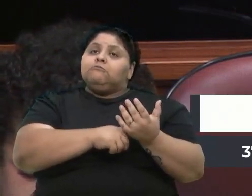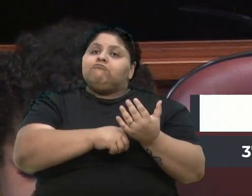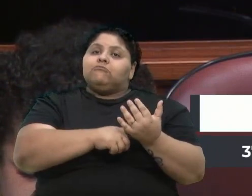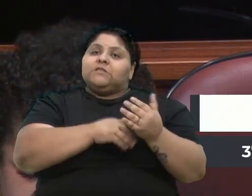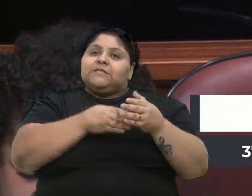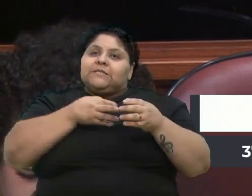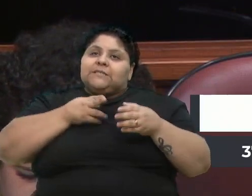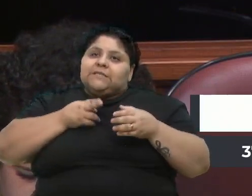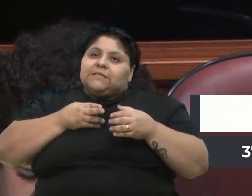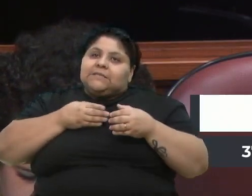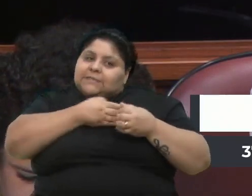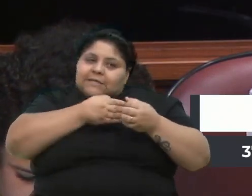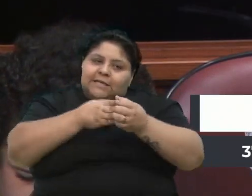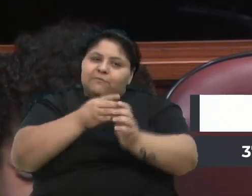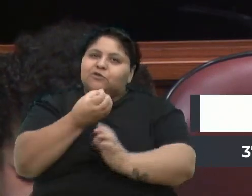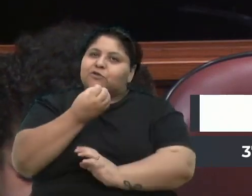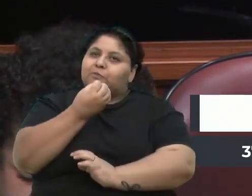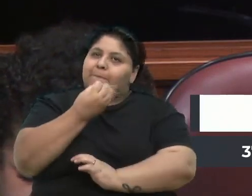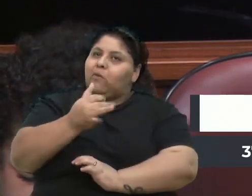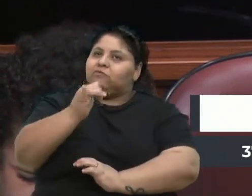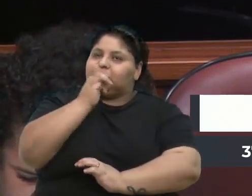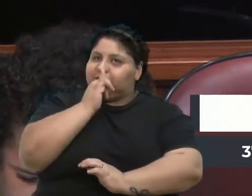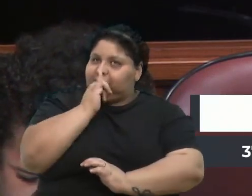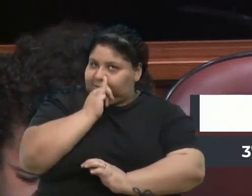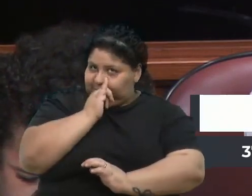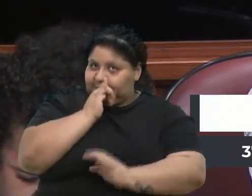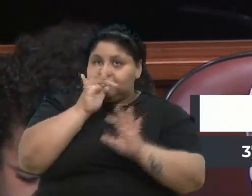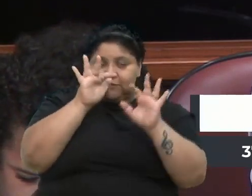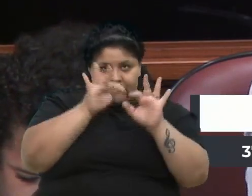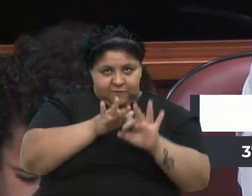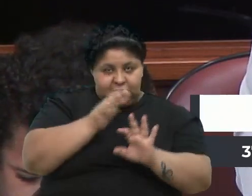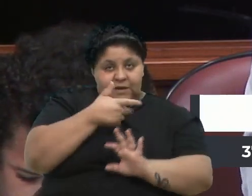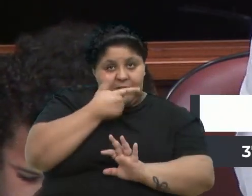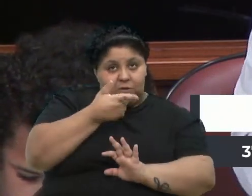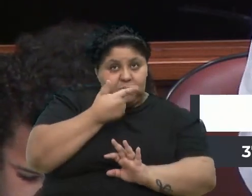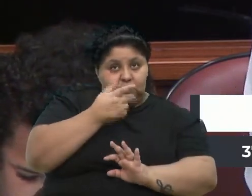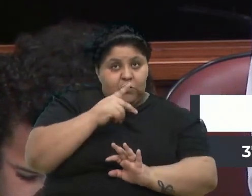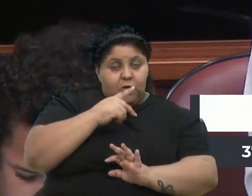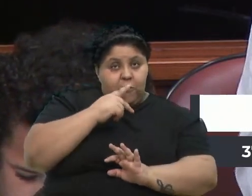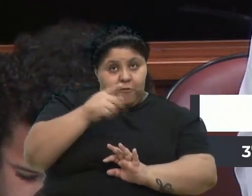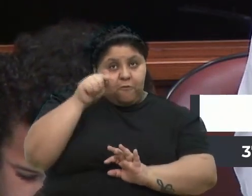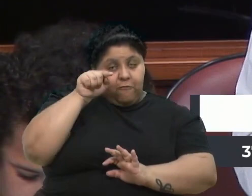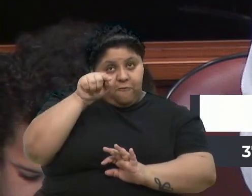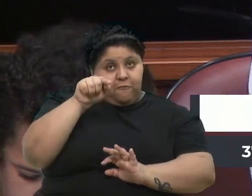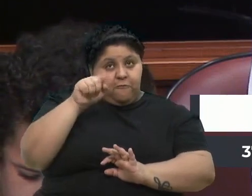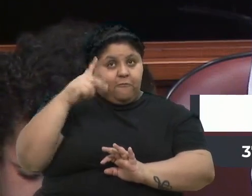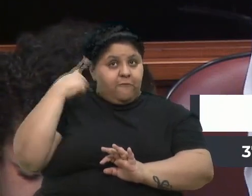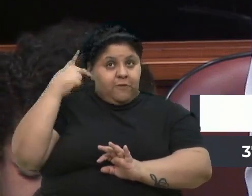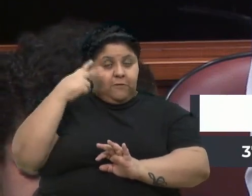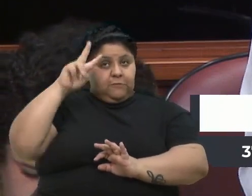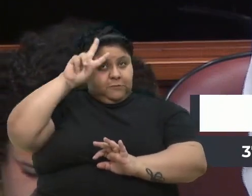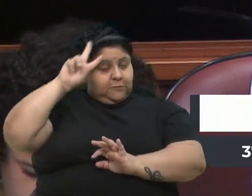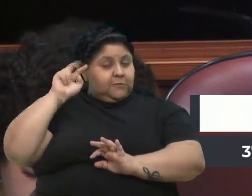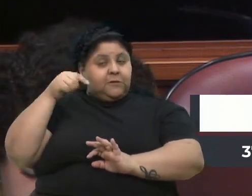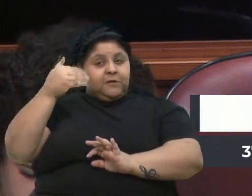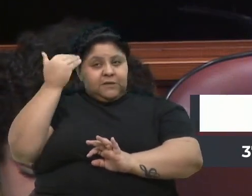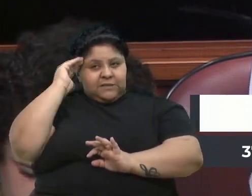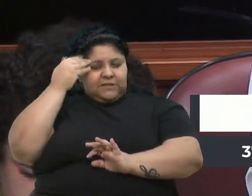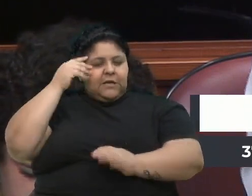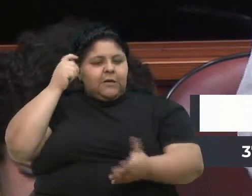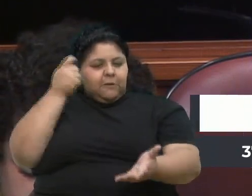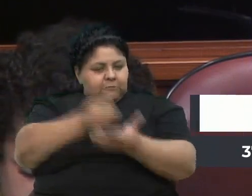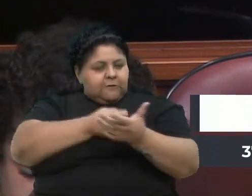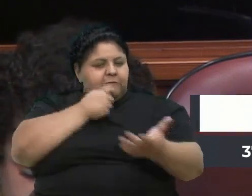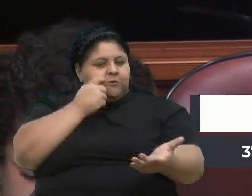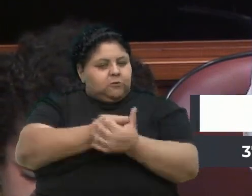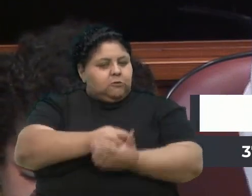exemplos, mas concluo. E cito o senhor, vereador Velocino, porque eu sei que o senhor é um defensor, é um homem da colônia,